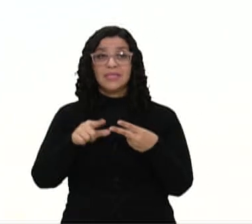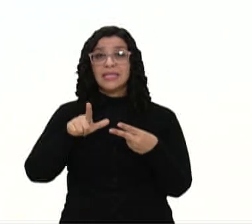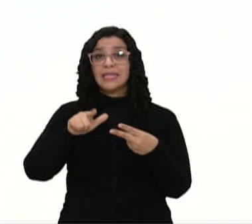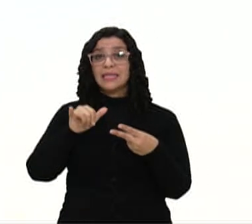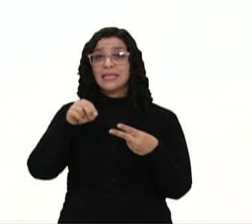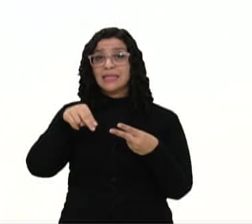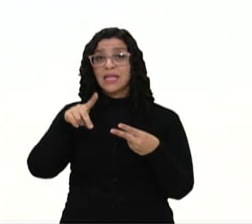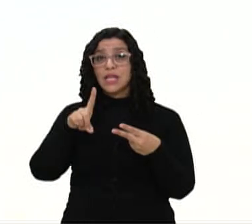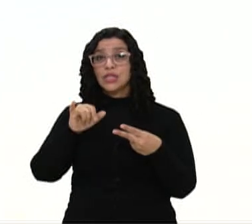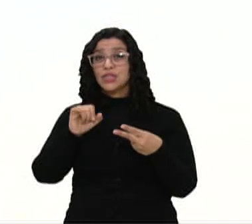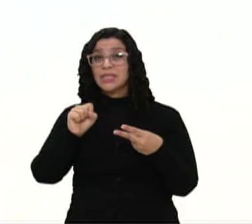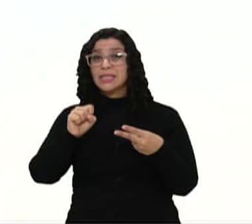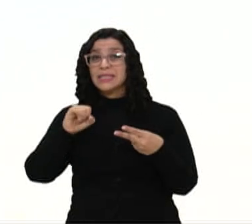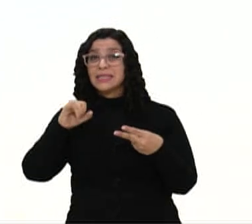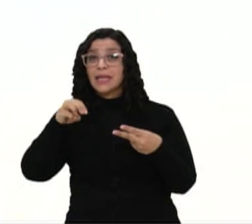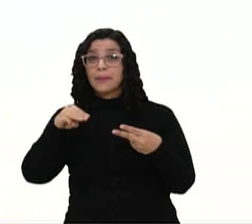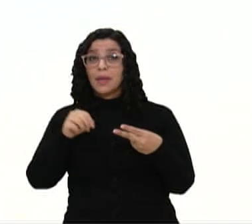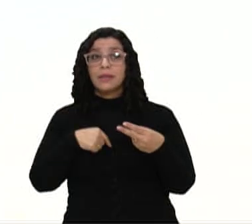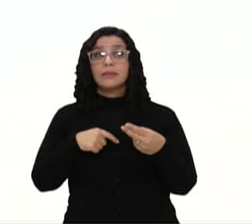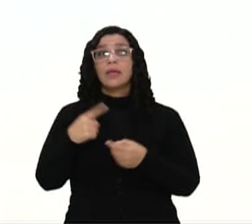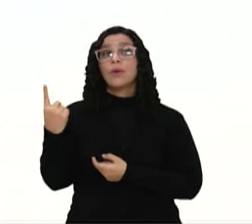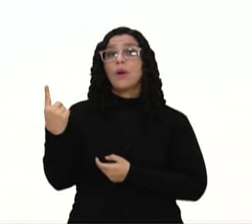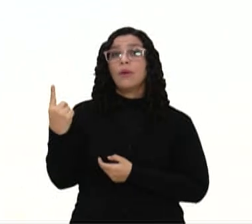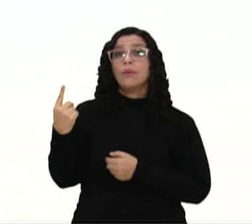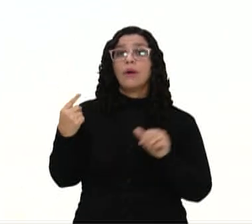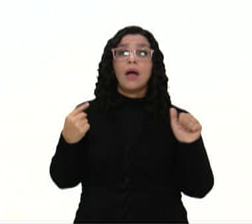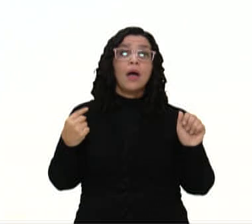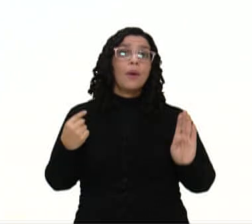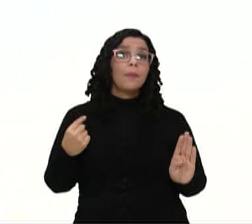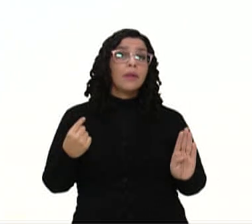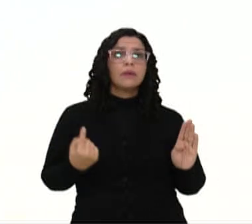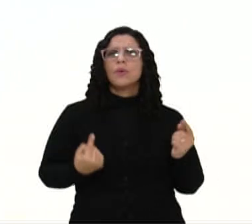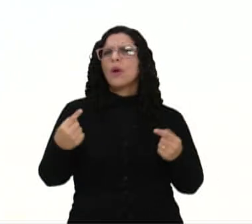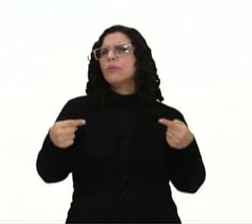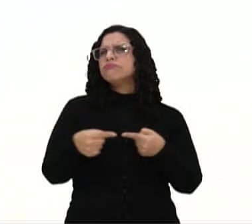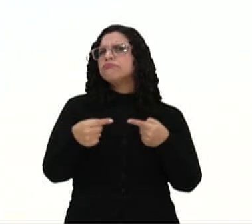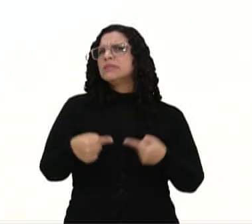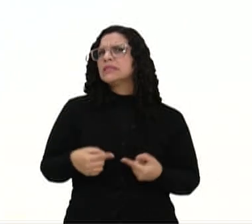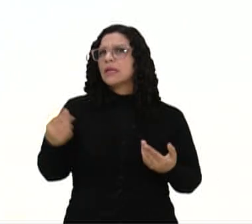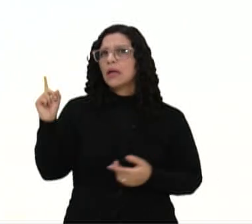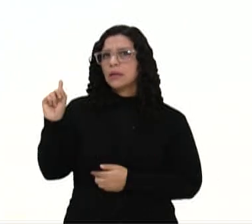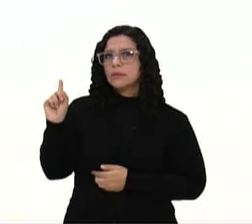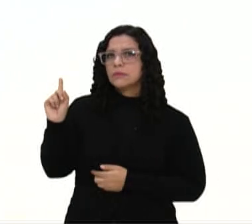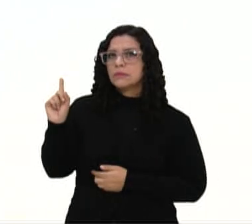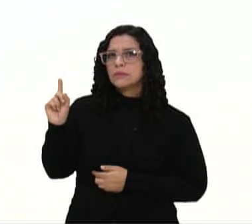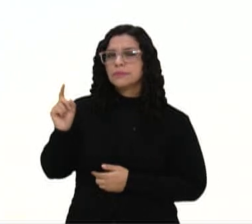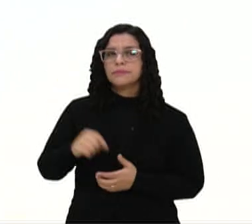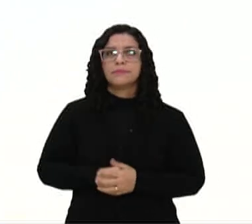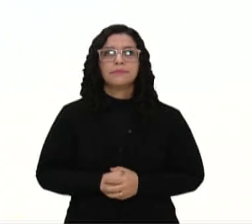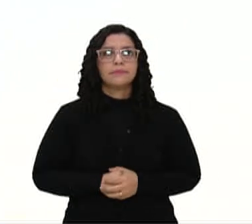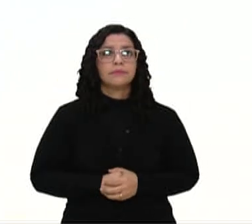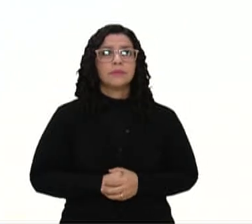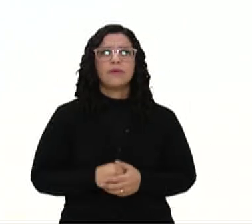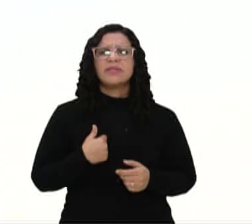ordem. Letra A, advérbio e adjetivo. Letra B, adjetivo e advérbio. O que você pensou